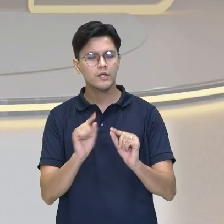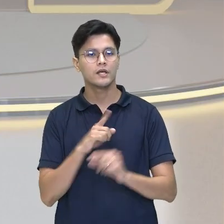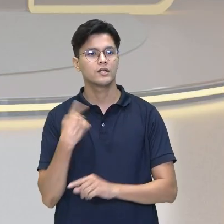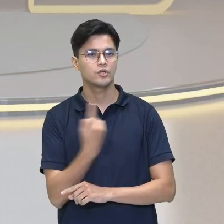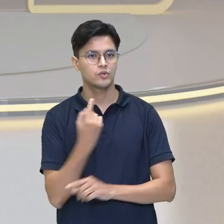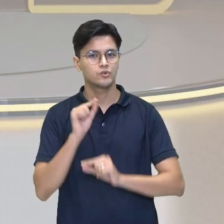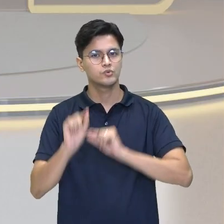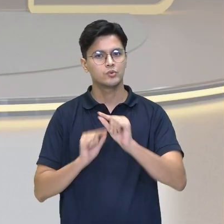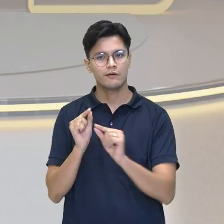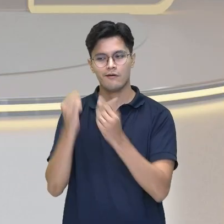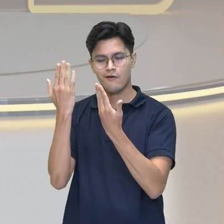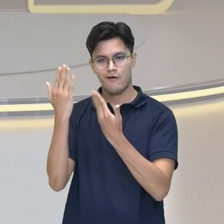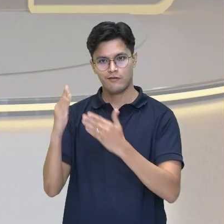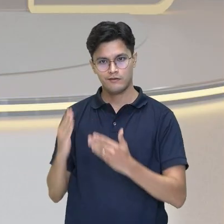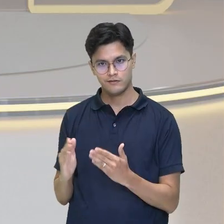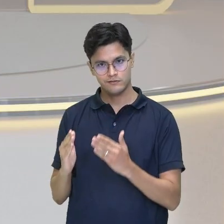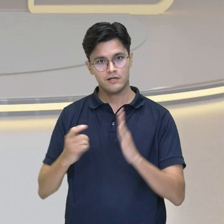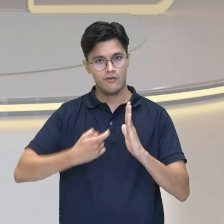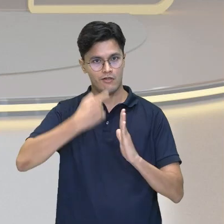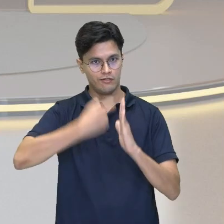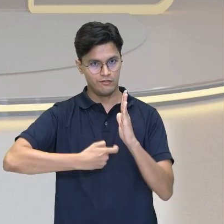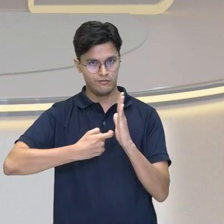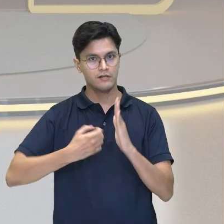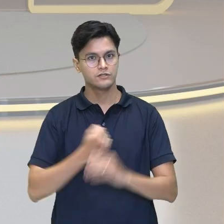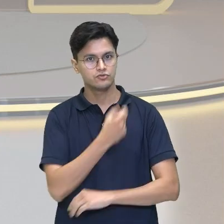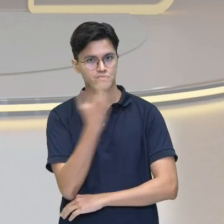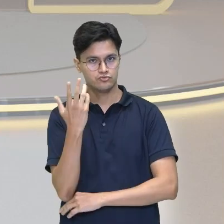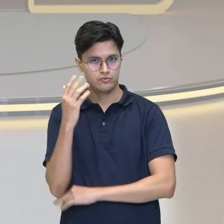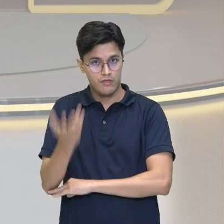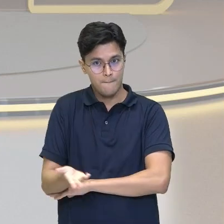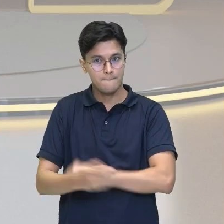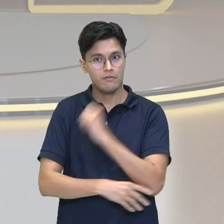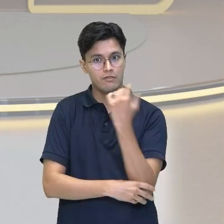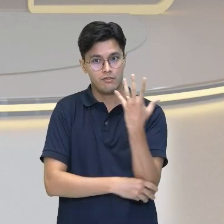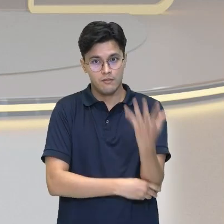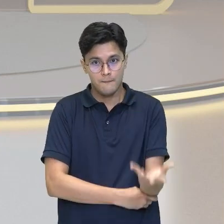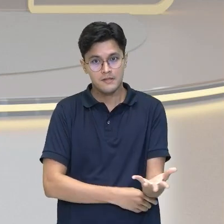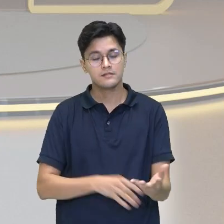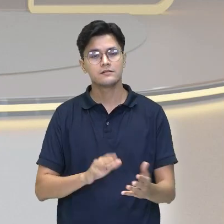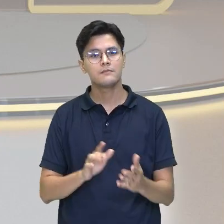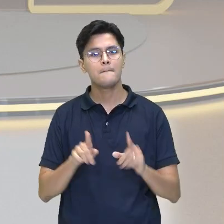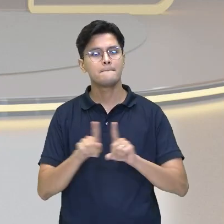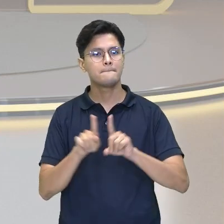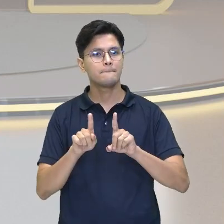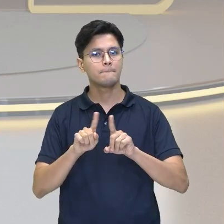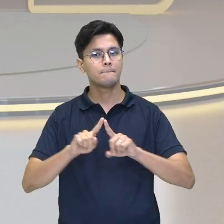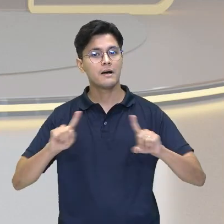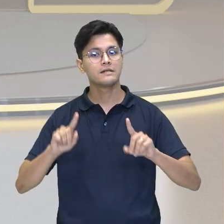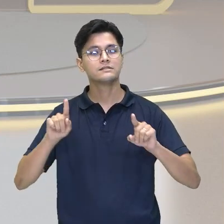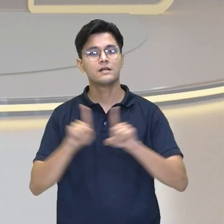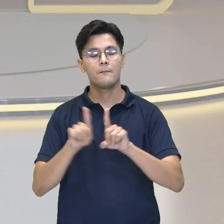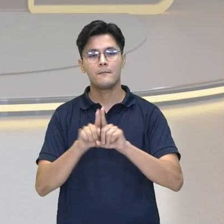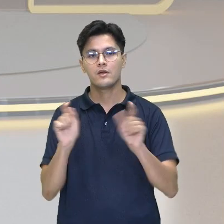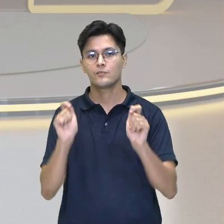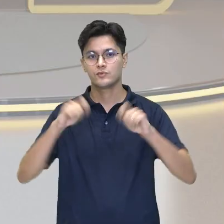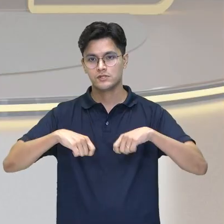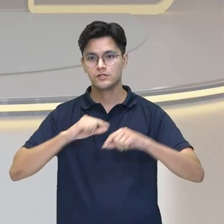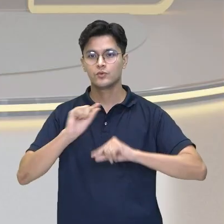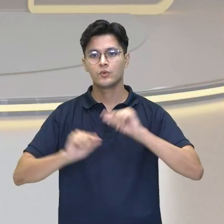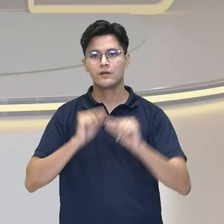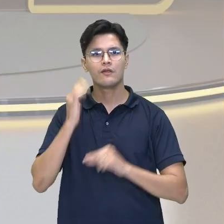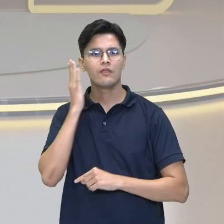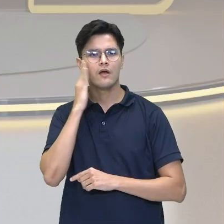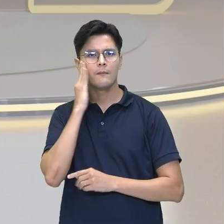políticas de combate ao desmatamento. E a gente pode projetar até cenários futuros. Uma taxa de variação negativa e